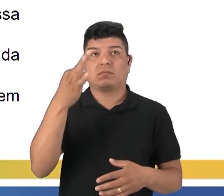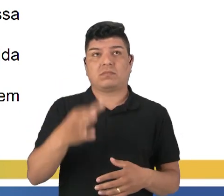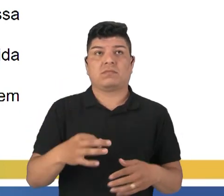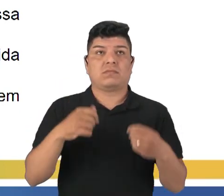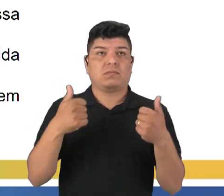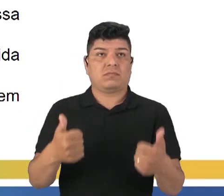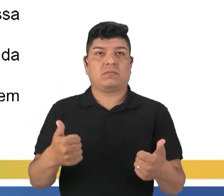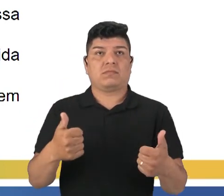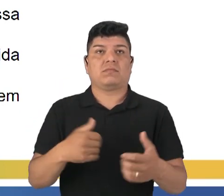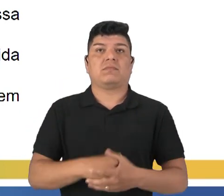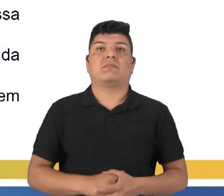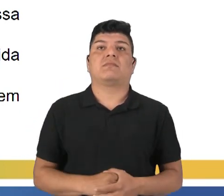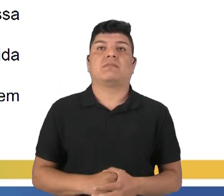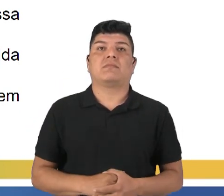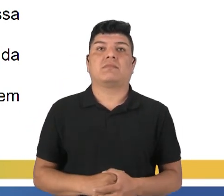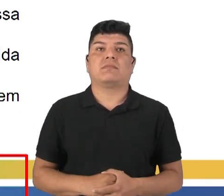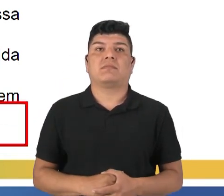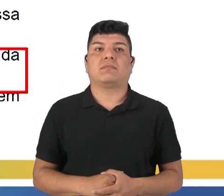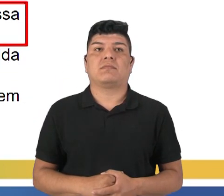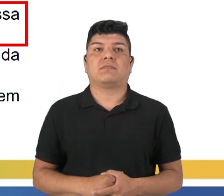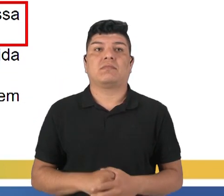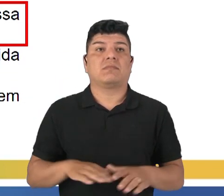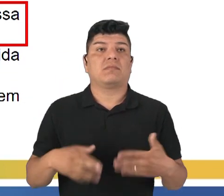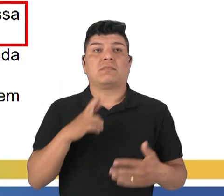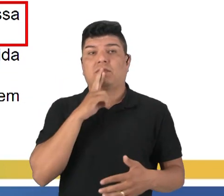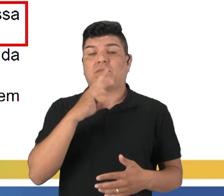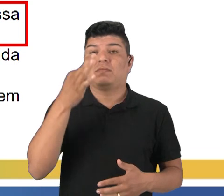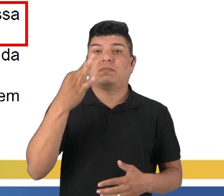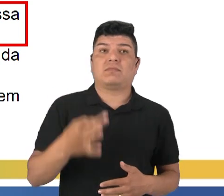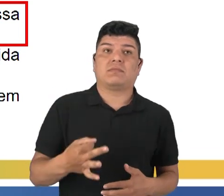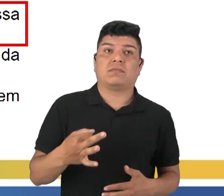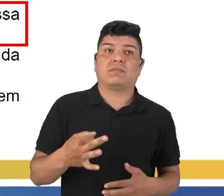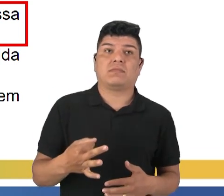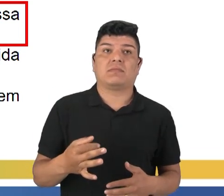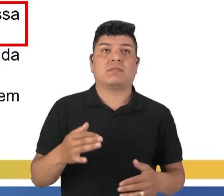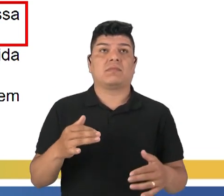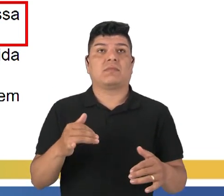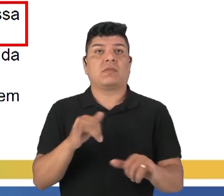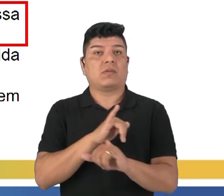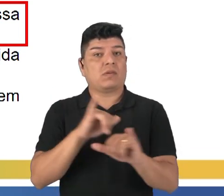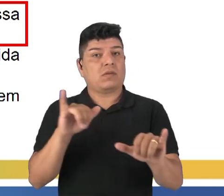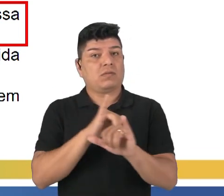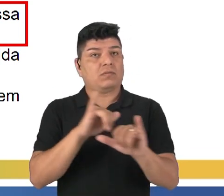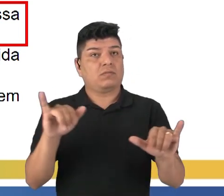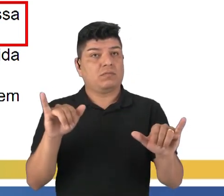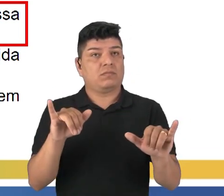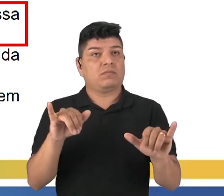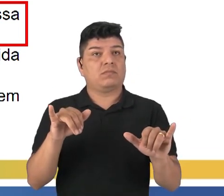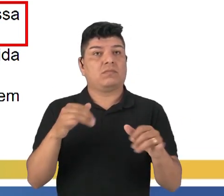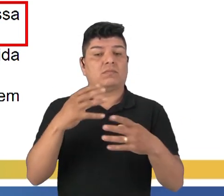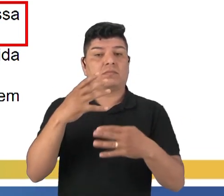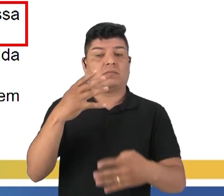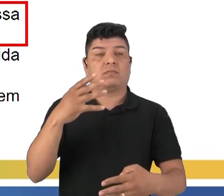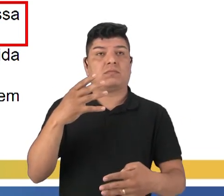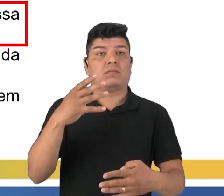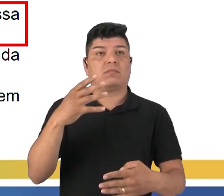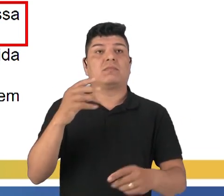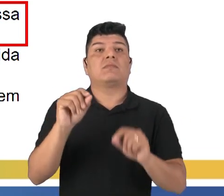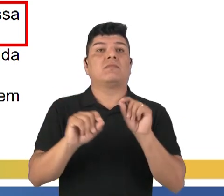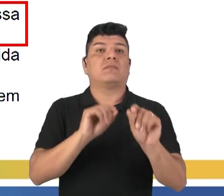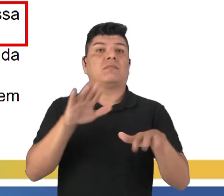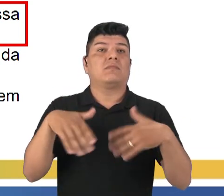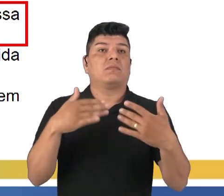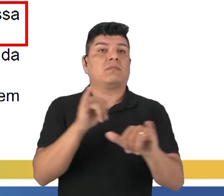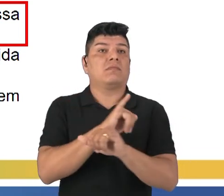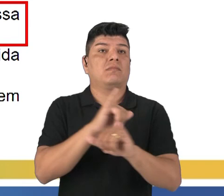tá certo? Vamos ver? Então, a notícia aqui do ponto de vista dos seus elementos constitutivos,